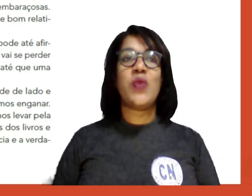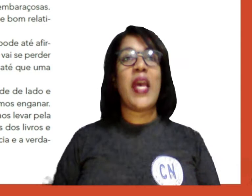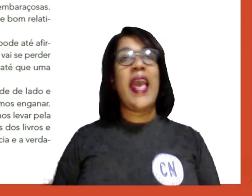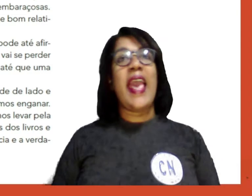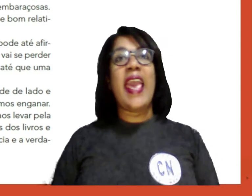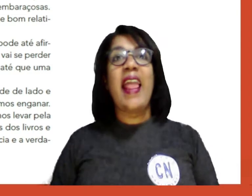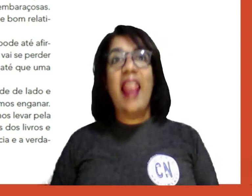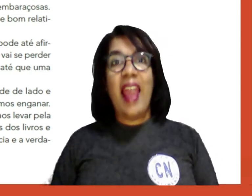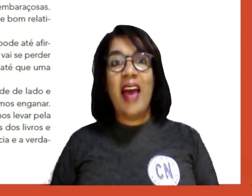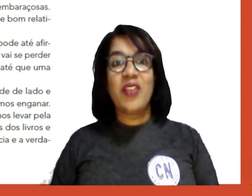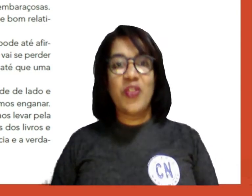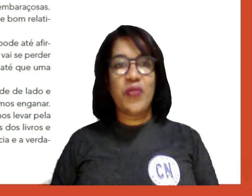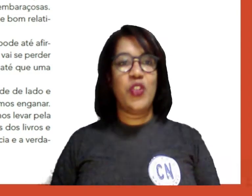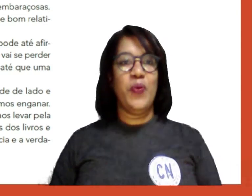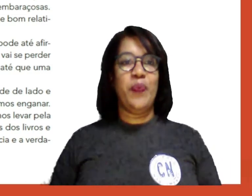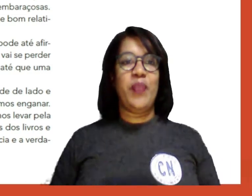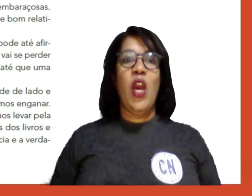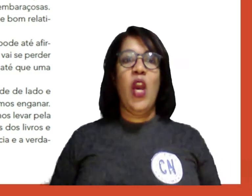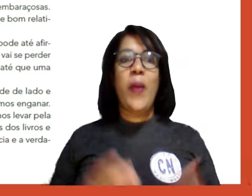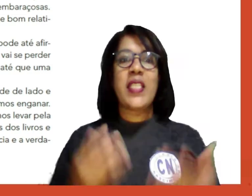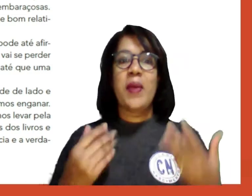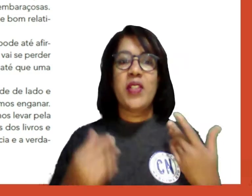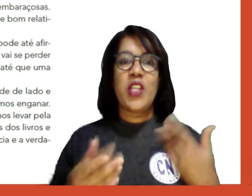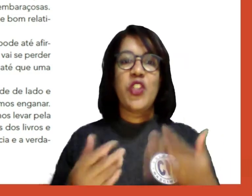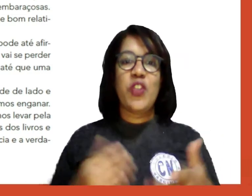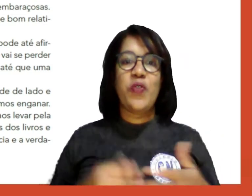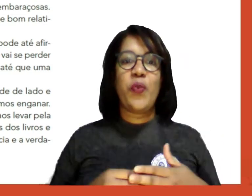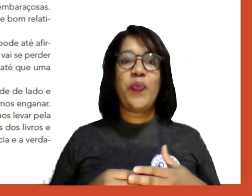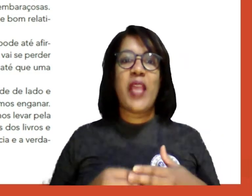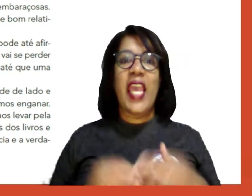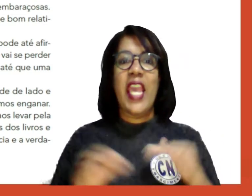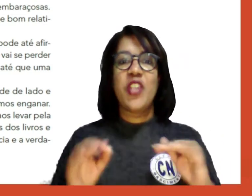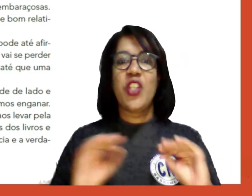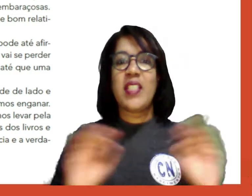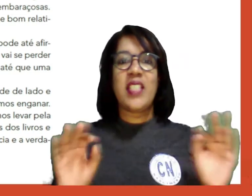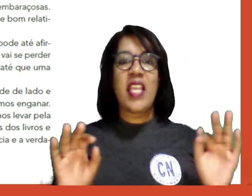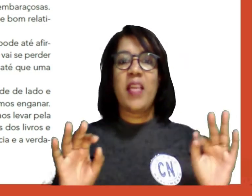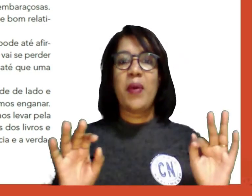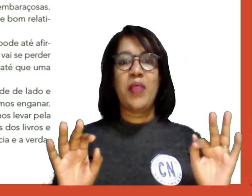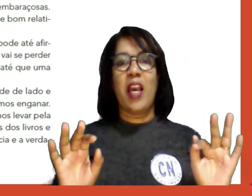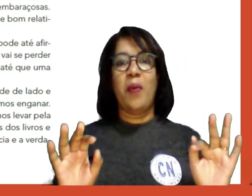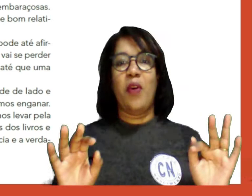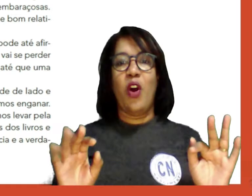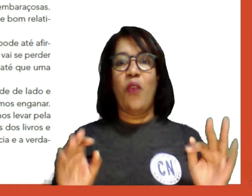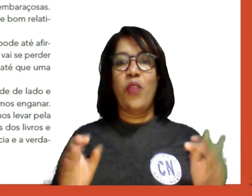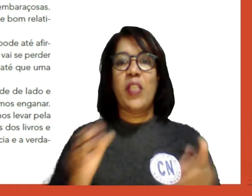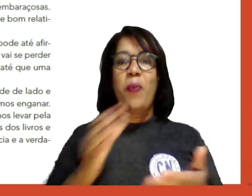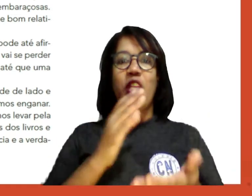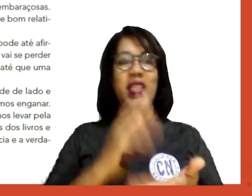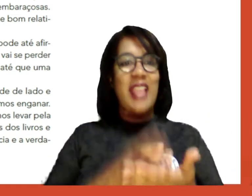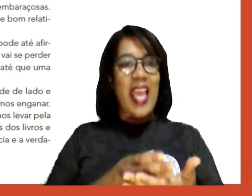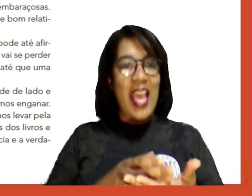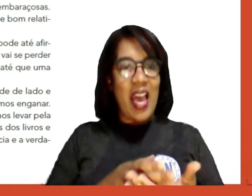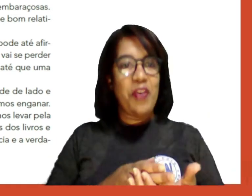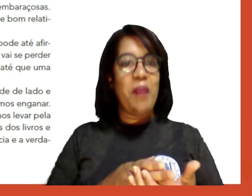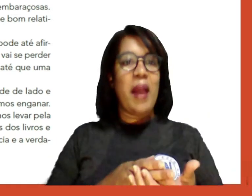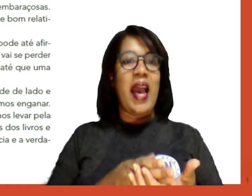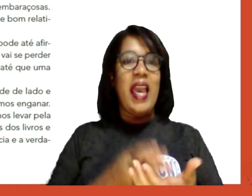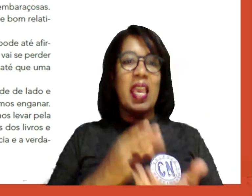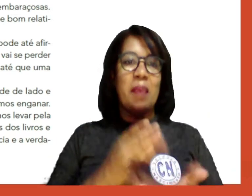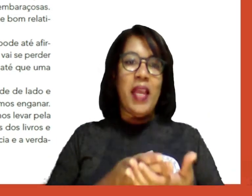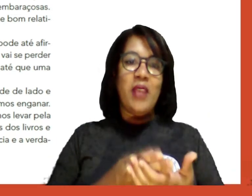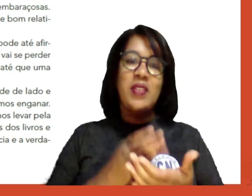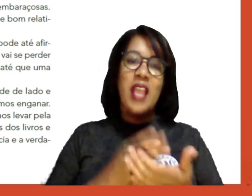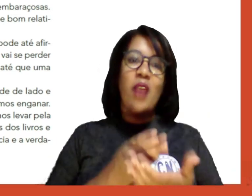mais sobre isso. Relativismo. O pensamento científico, este não aceita meio termo. Você pode até